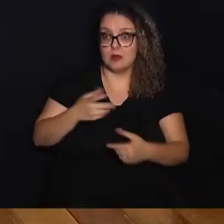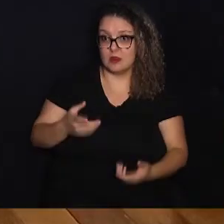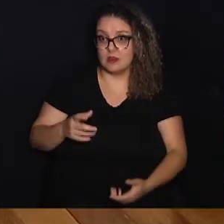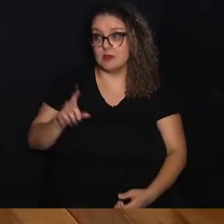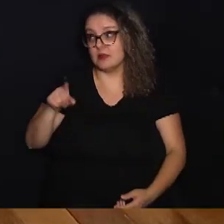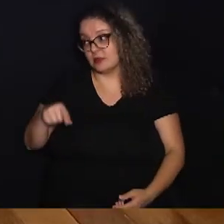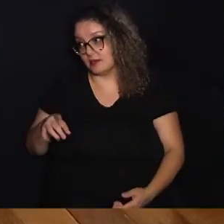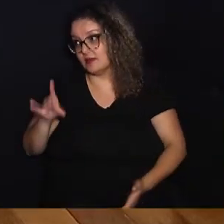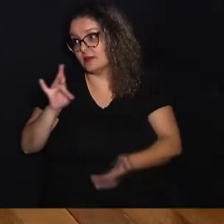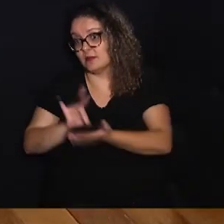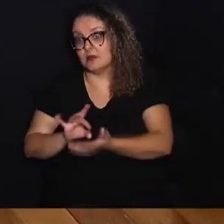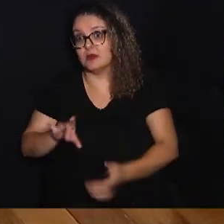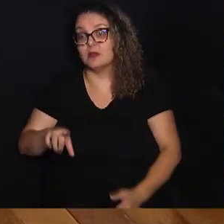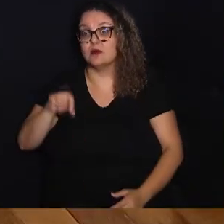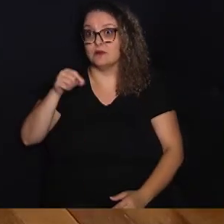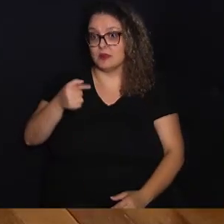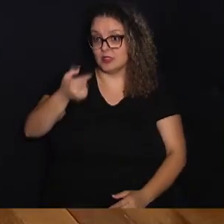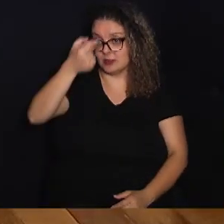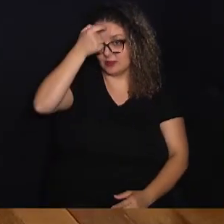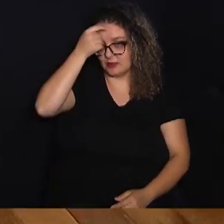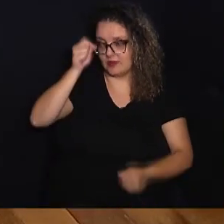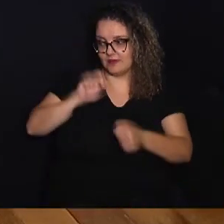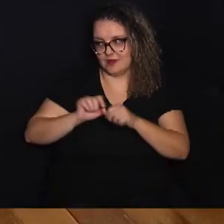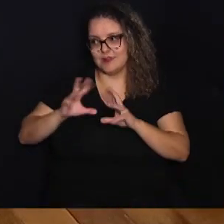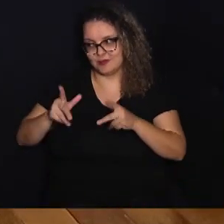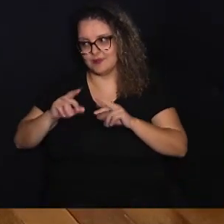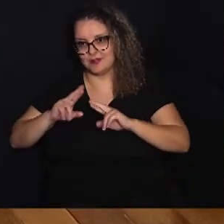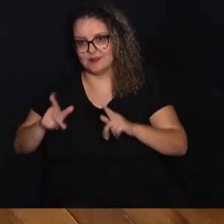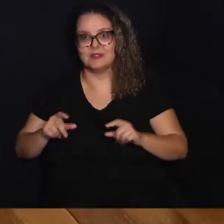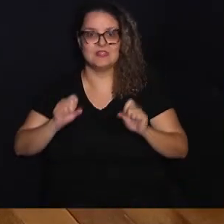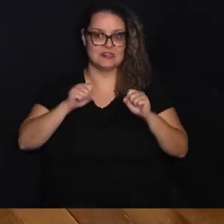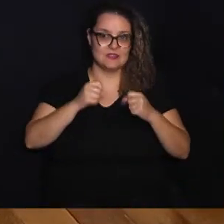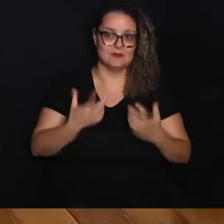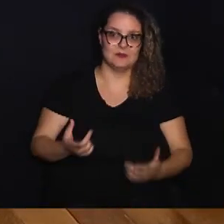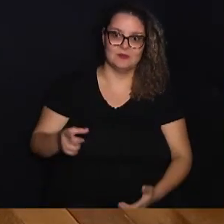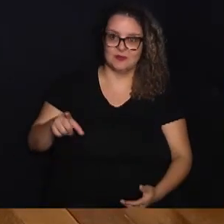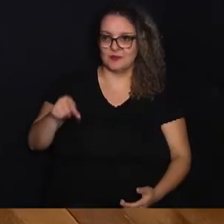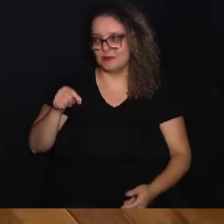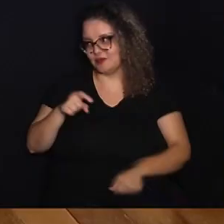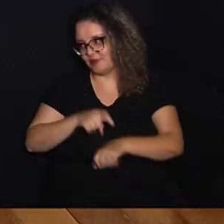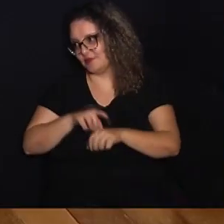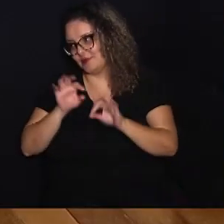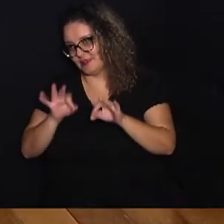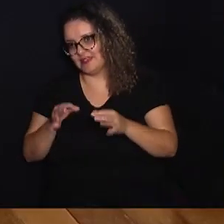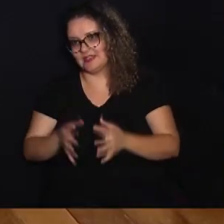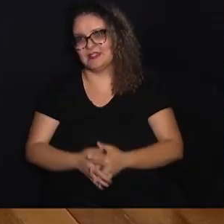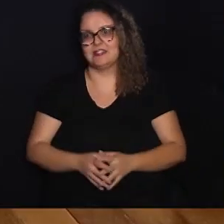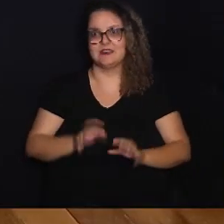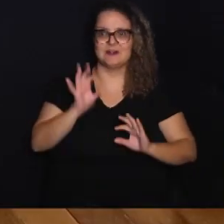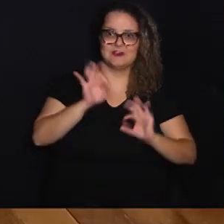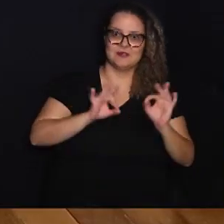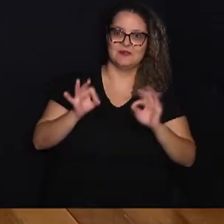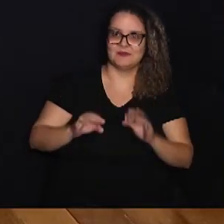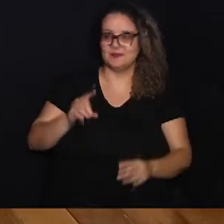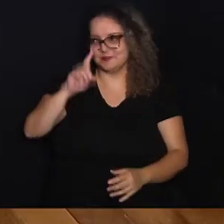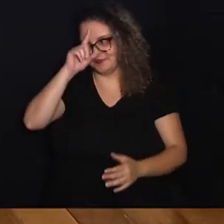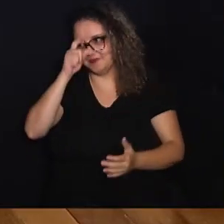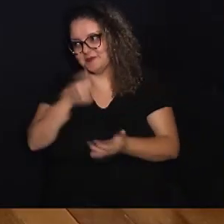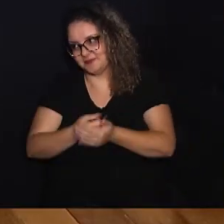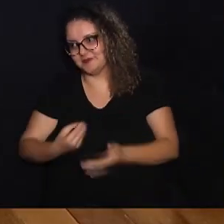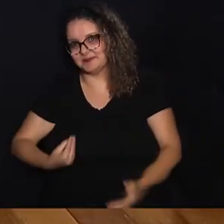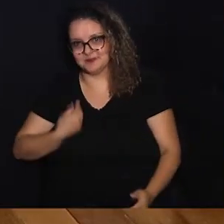boa escolha também, consciente, faz toda a diferença, né? Sim. Ou uma escolha no momento correto, em que ele está preparado para decidir a vida,